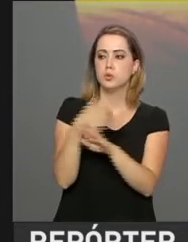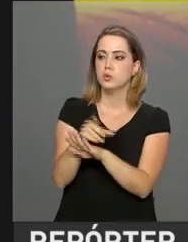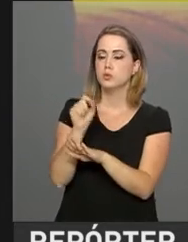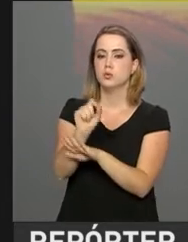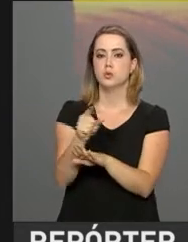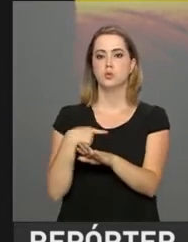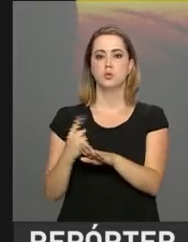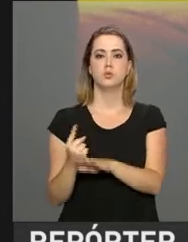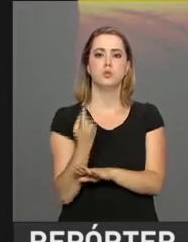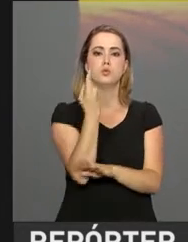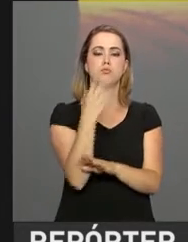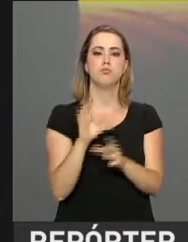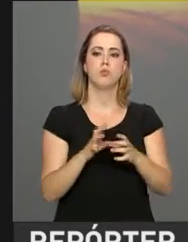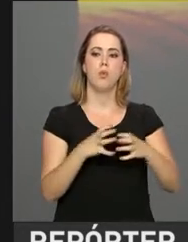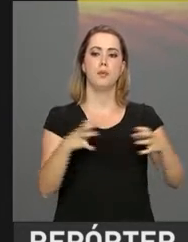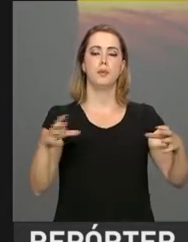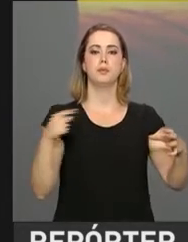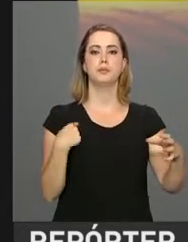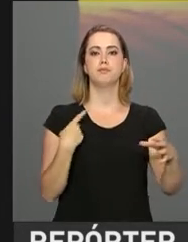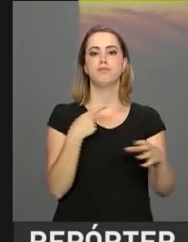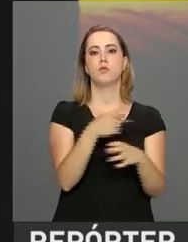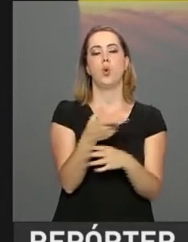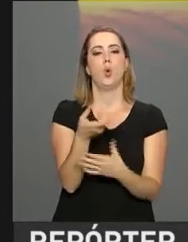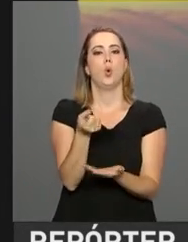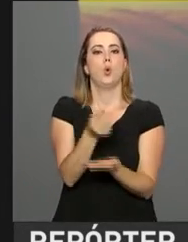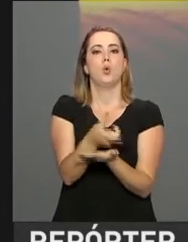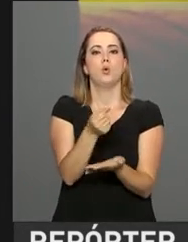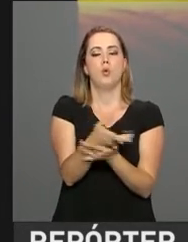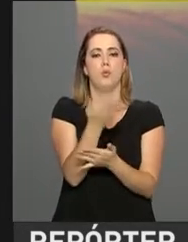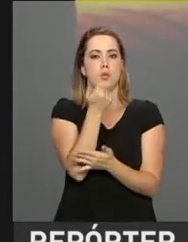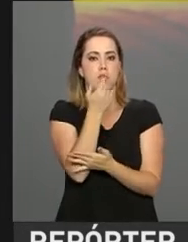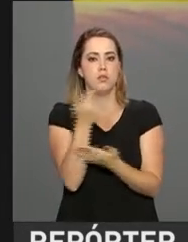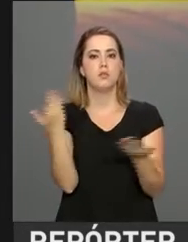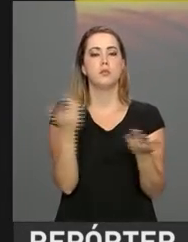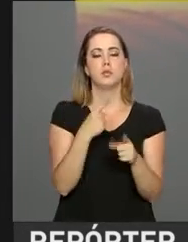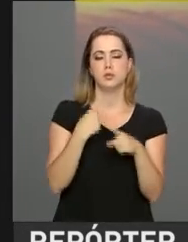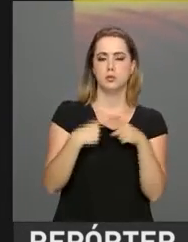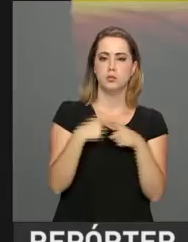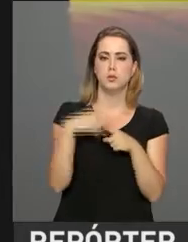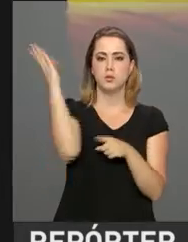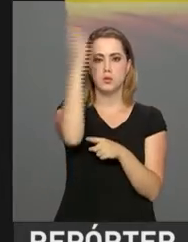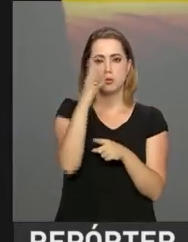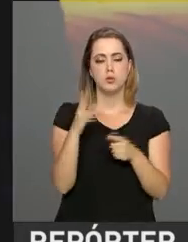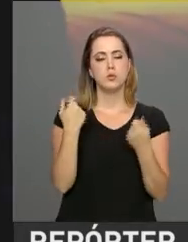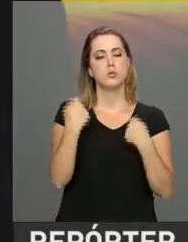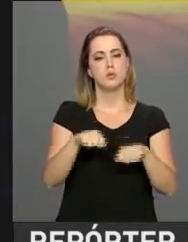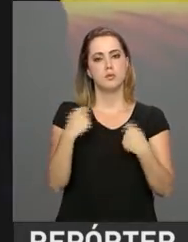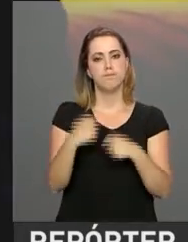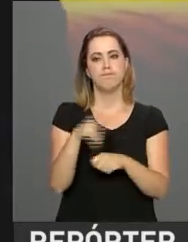uma próxima semana o mercado vão para alimentos portanto o brasil precisa olhar e se esse mercado